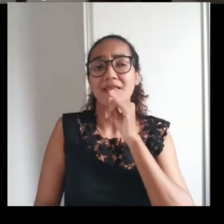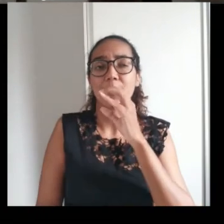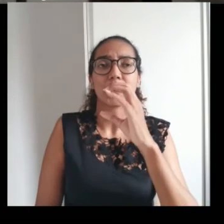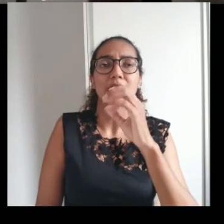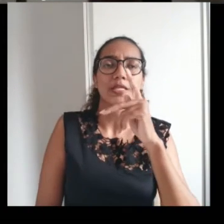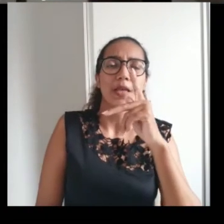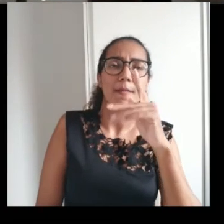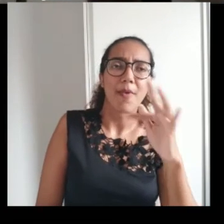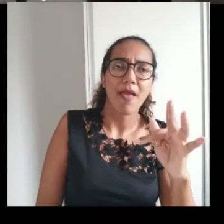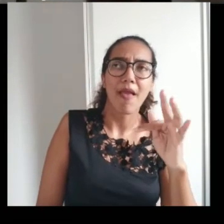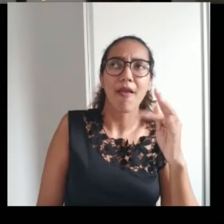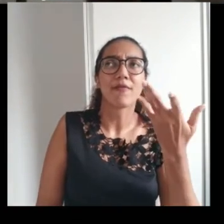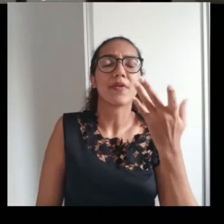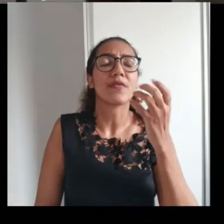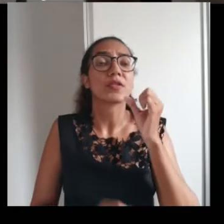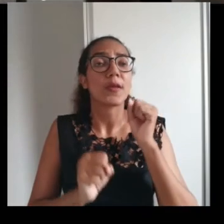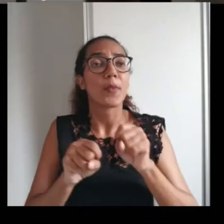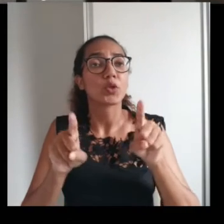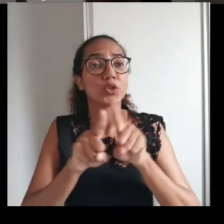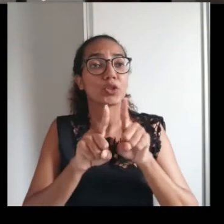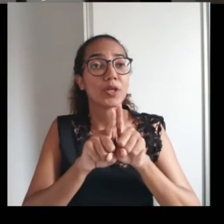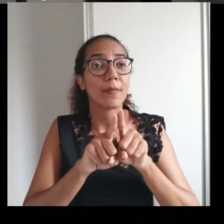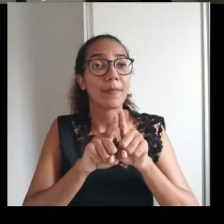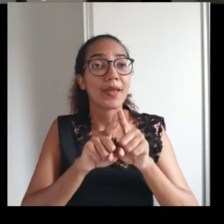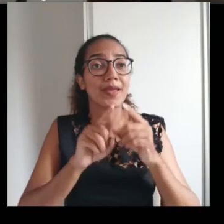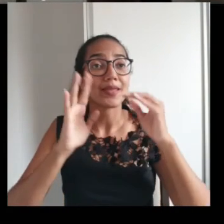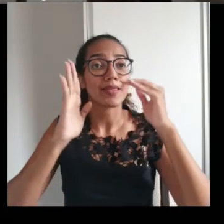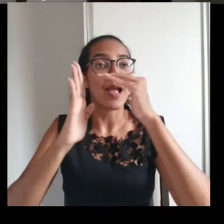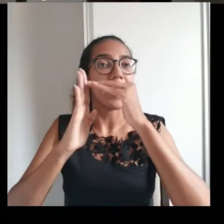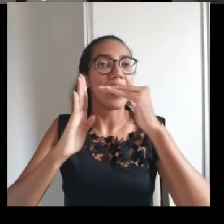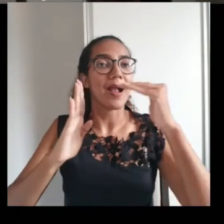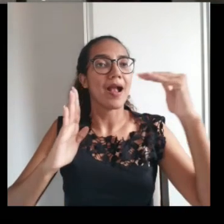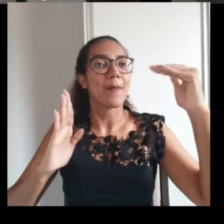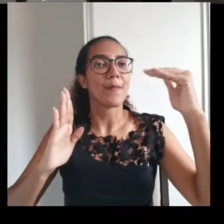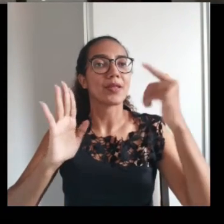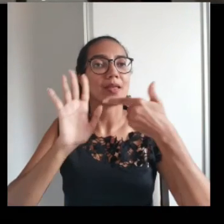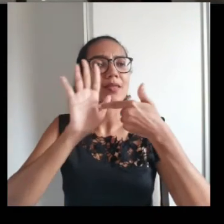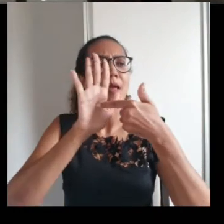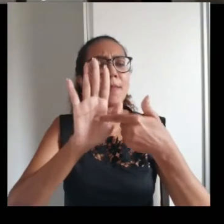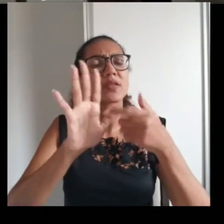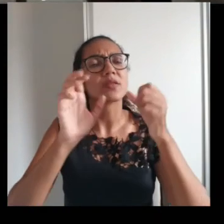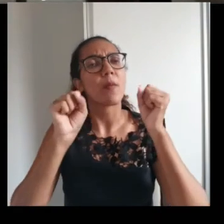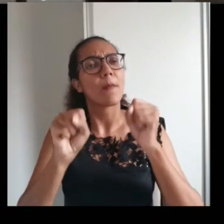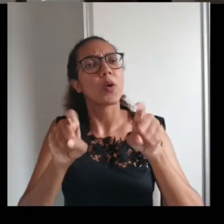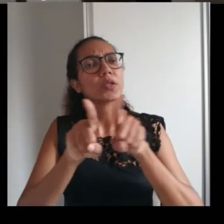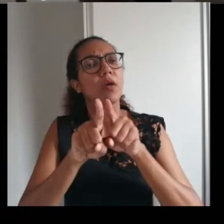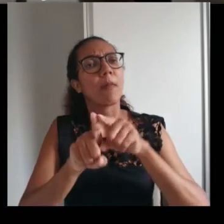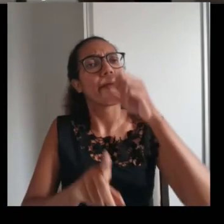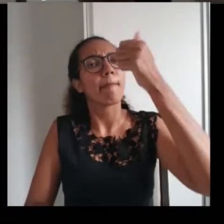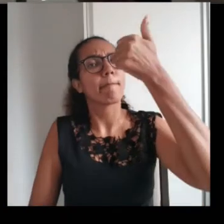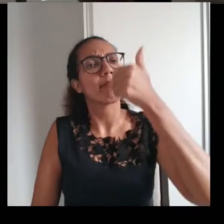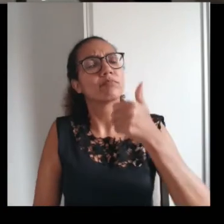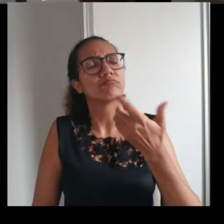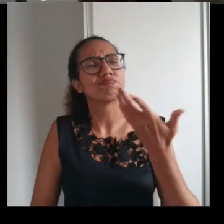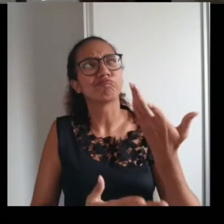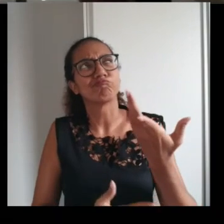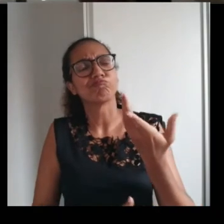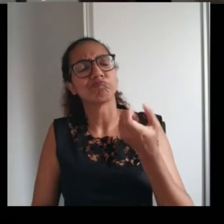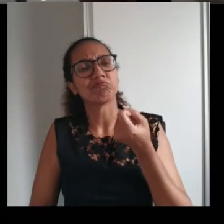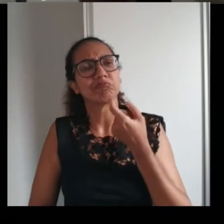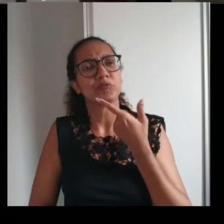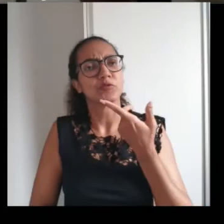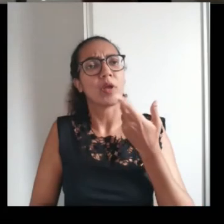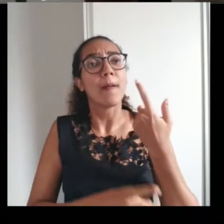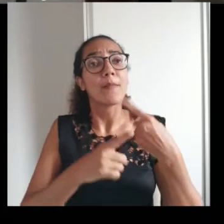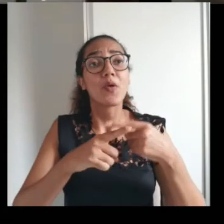ter validações na camada de apresentação. Aí você faz, poxa, por quê, né? Porque você pode ter até uma coisa duplicada, inclusive.